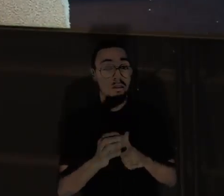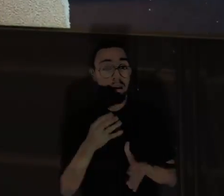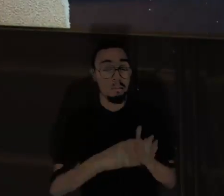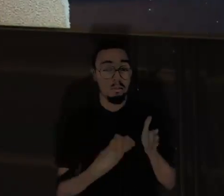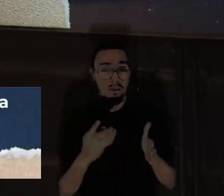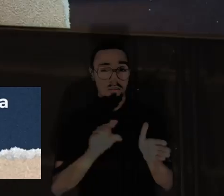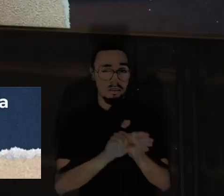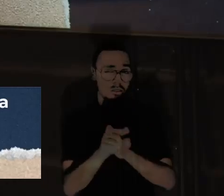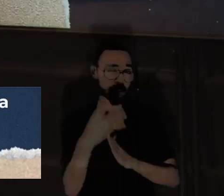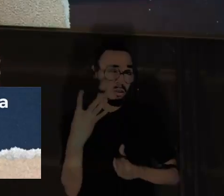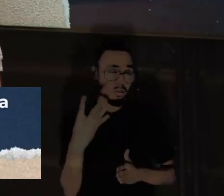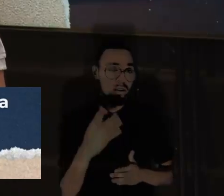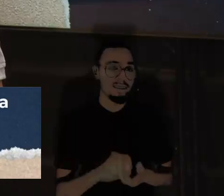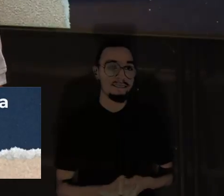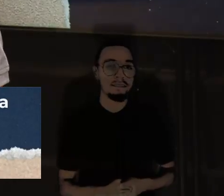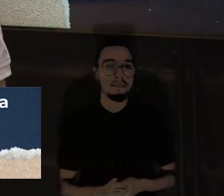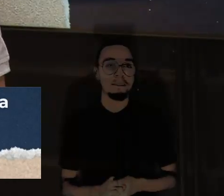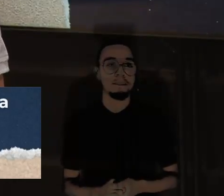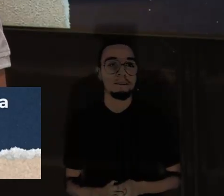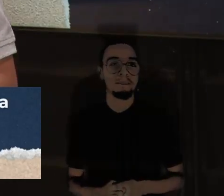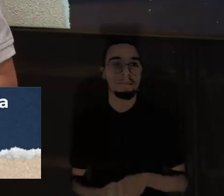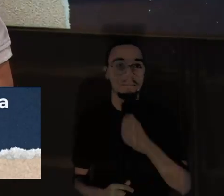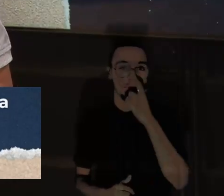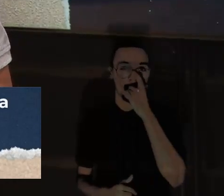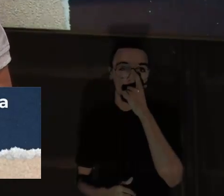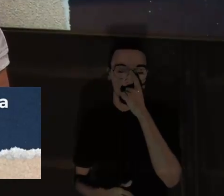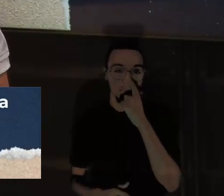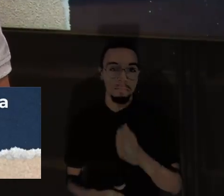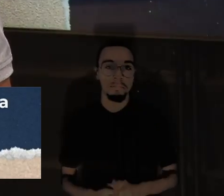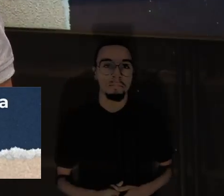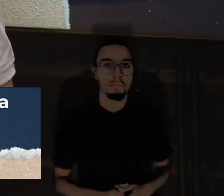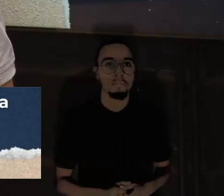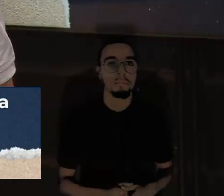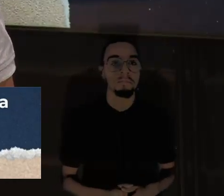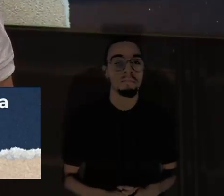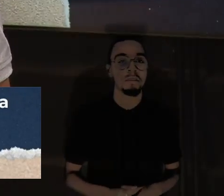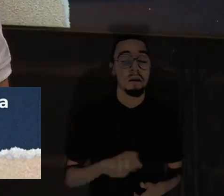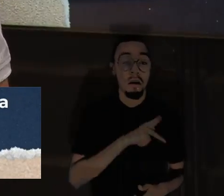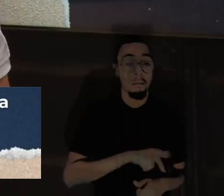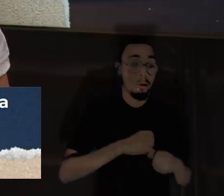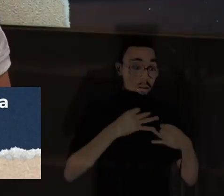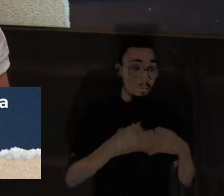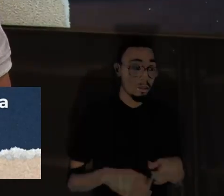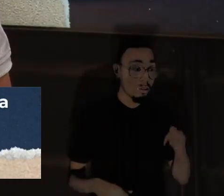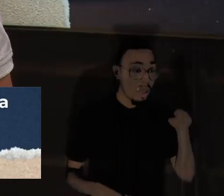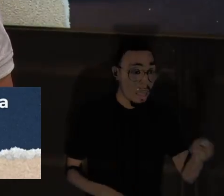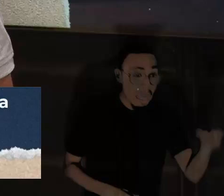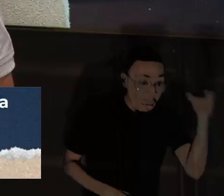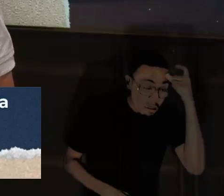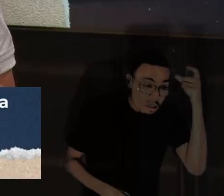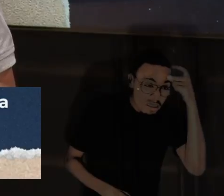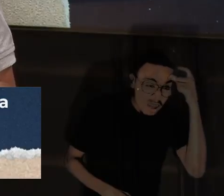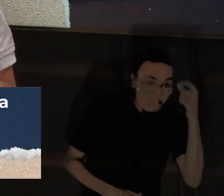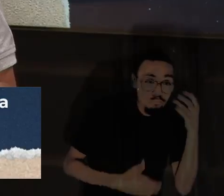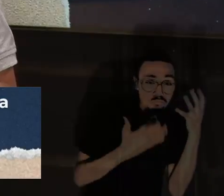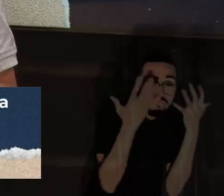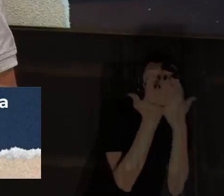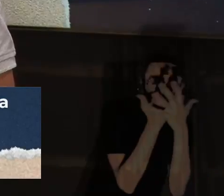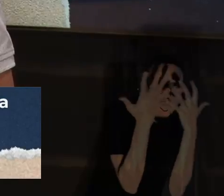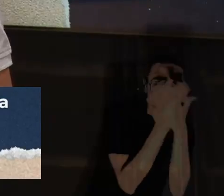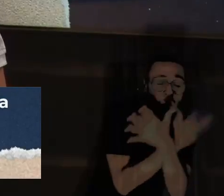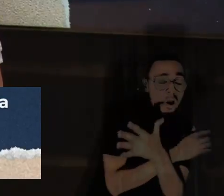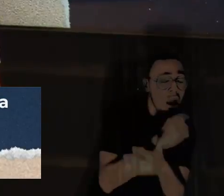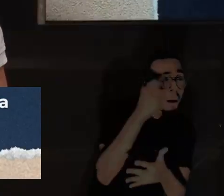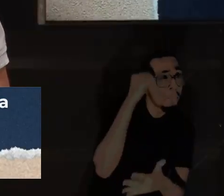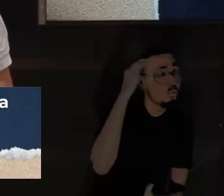4, quando Paulo diz que o Deus, em letra minúscula, o Deus desta era, cegou o entendimento